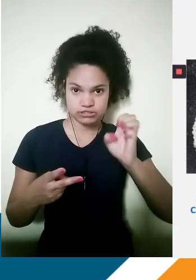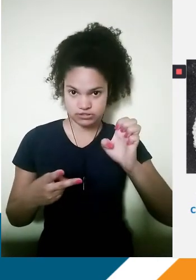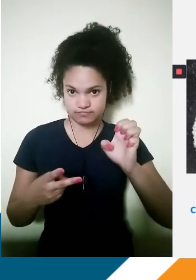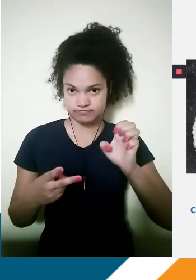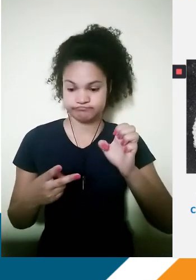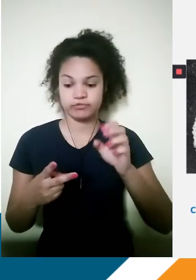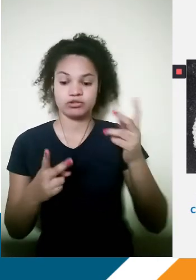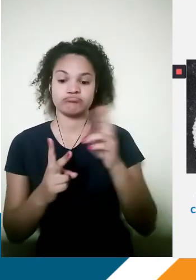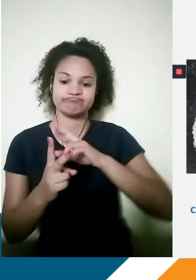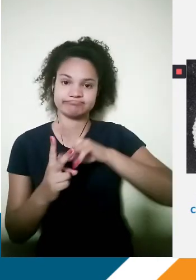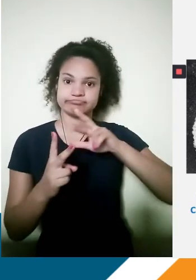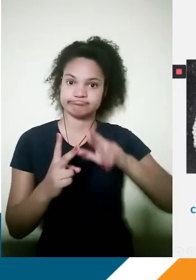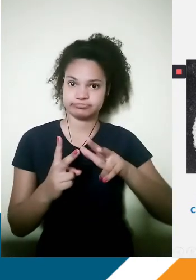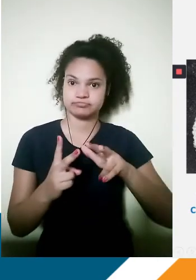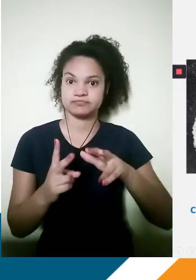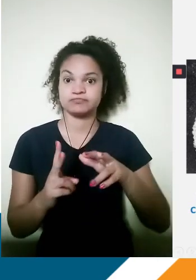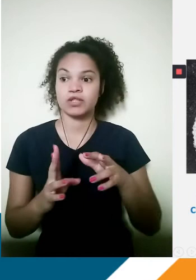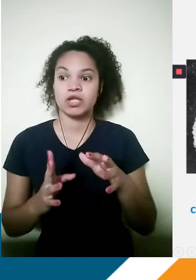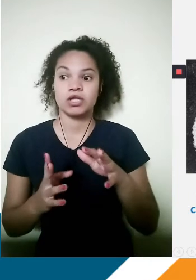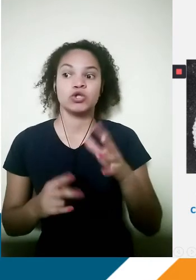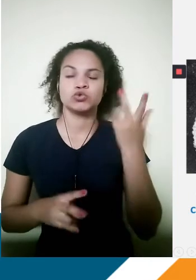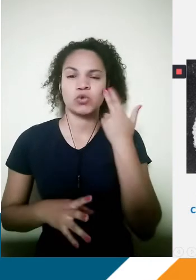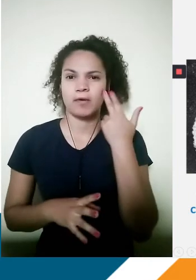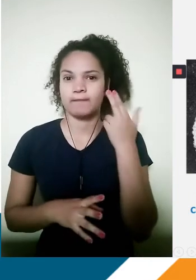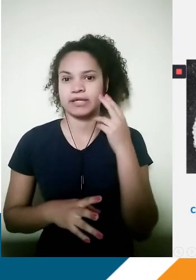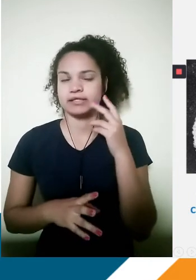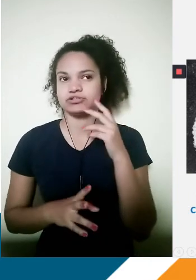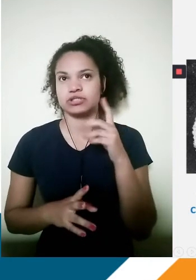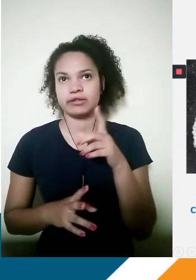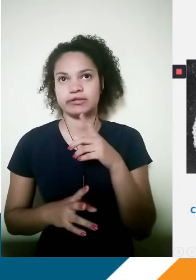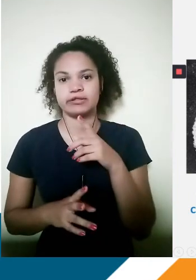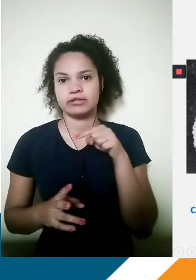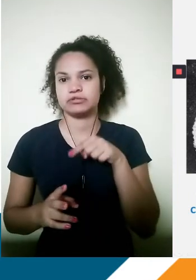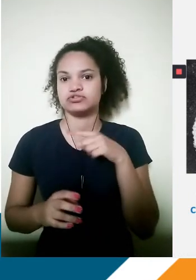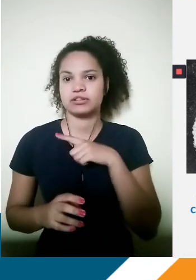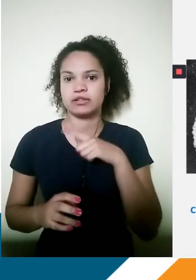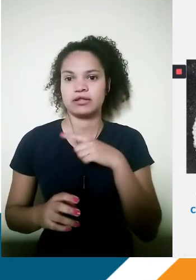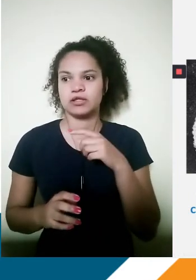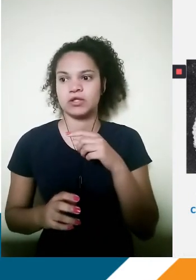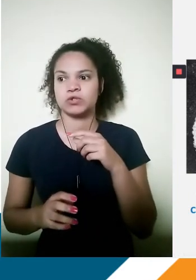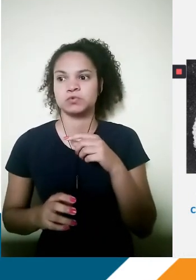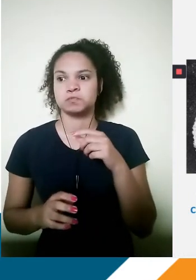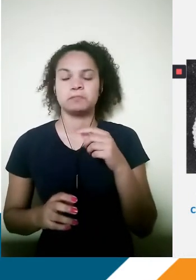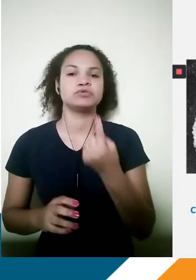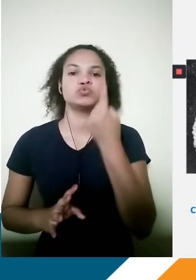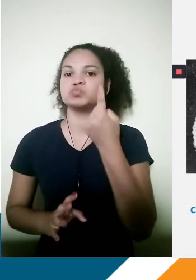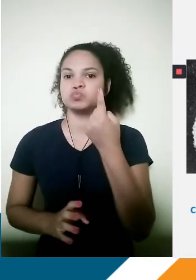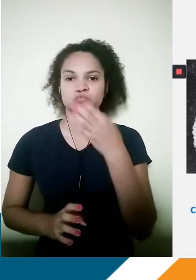diferentes. Em geral, os procariontes possuem, geralmente, apenas um cromossomo circular,